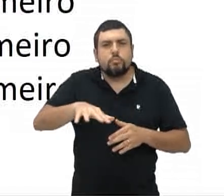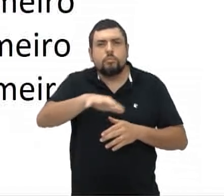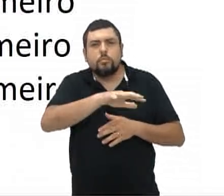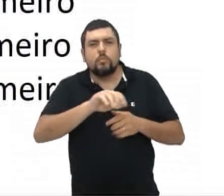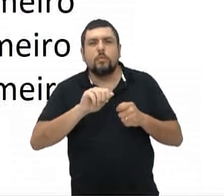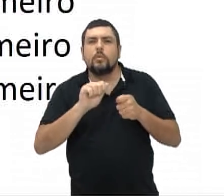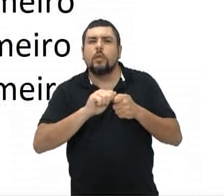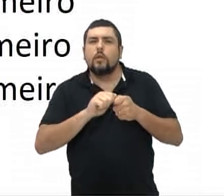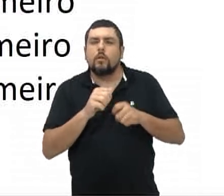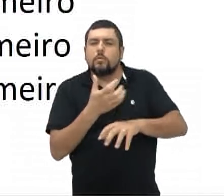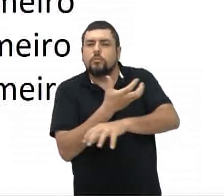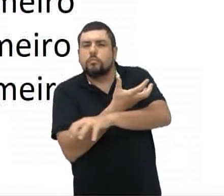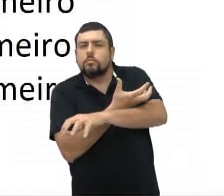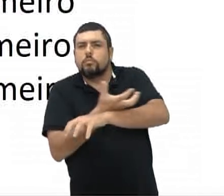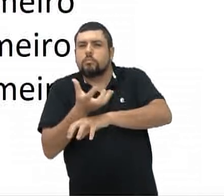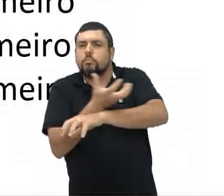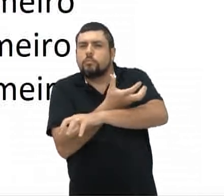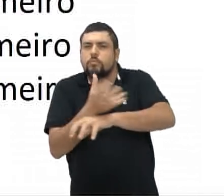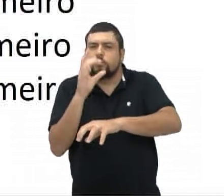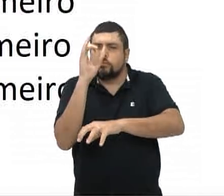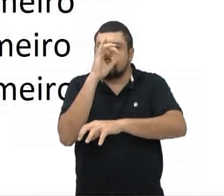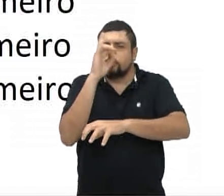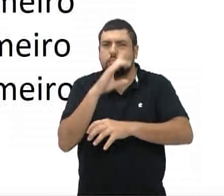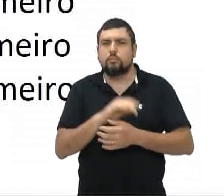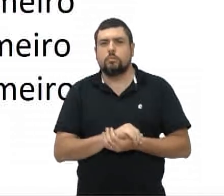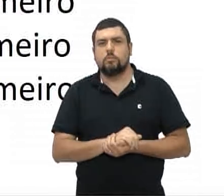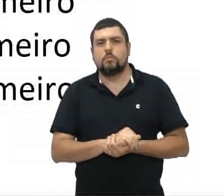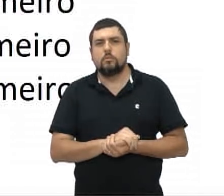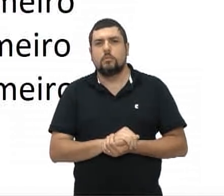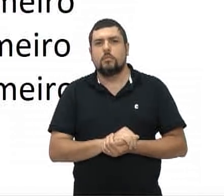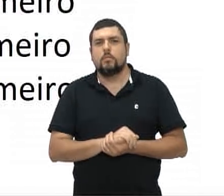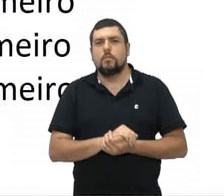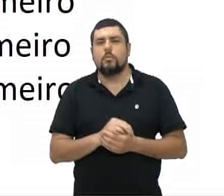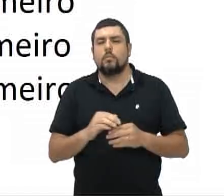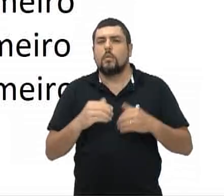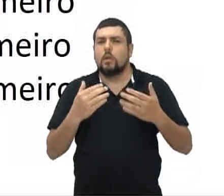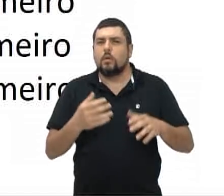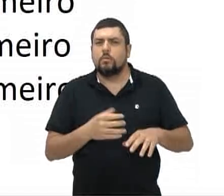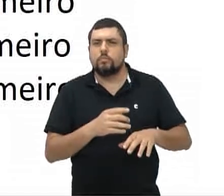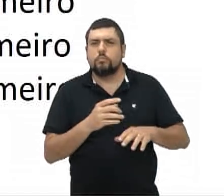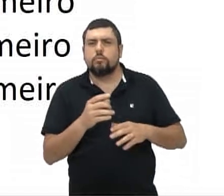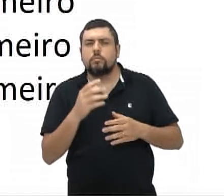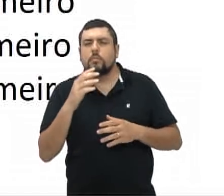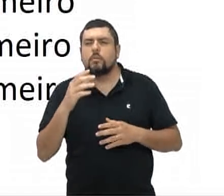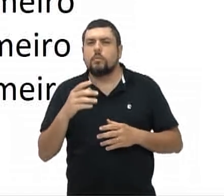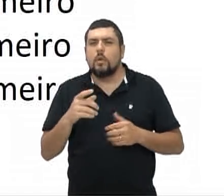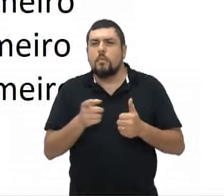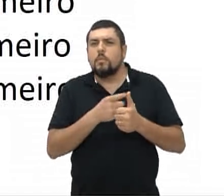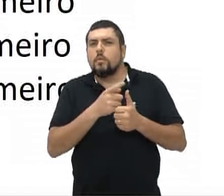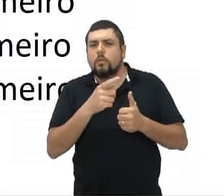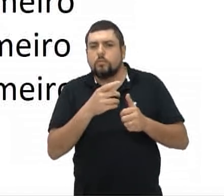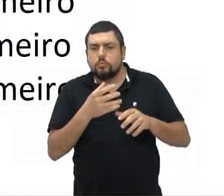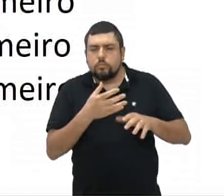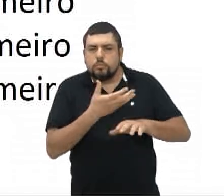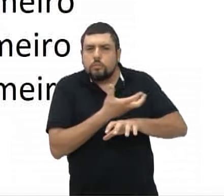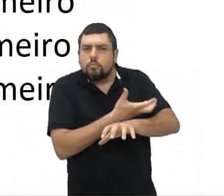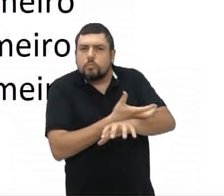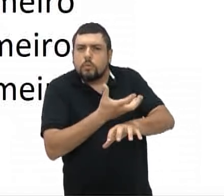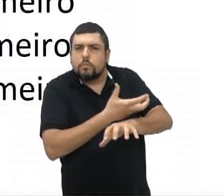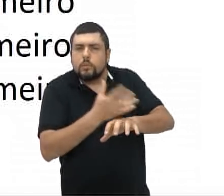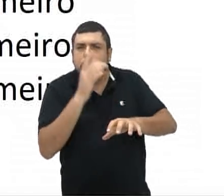da cidade. Inicialmente, pensou-se num jardim pequeno, mas devido ao